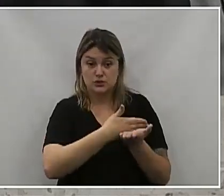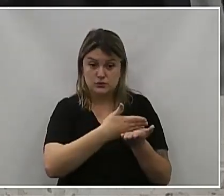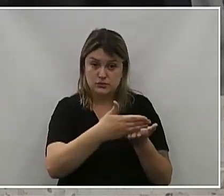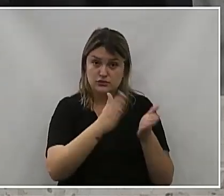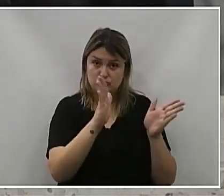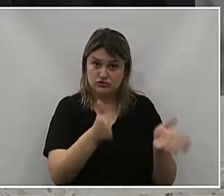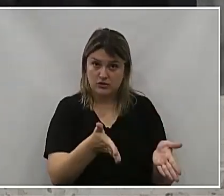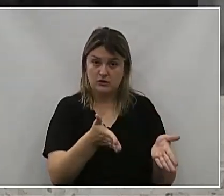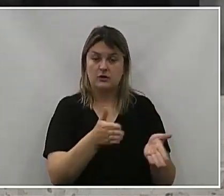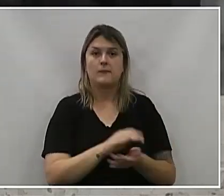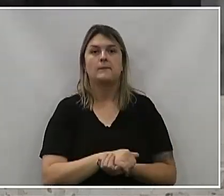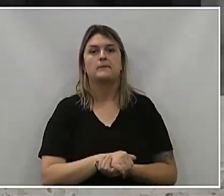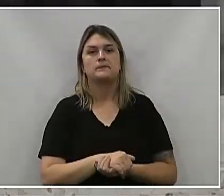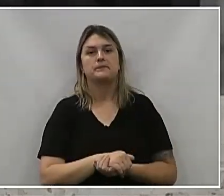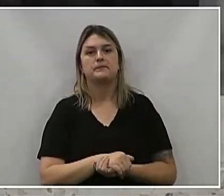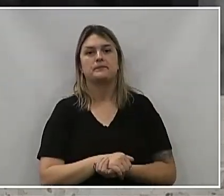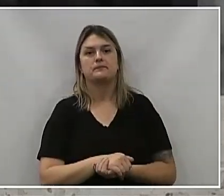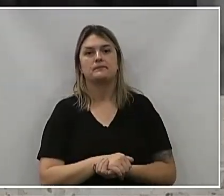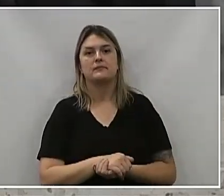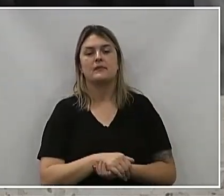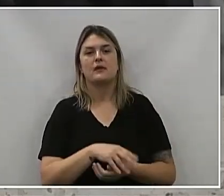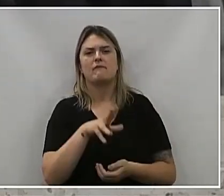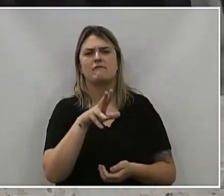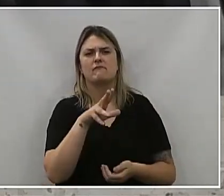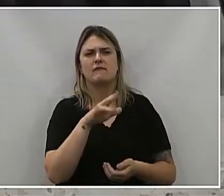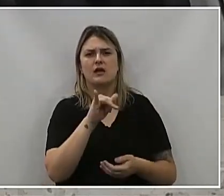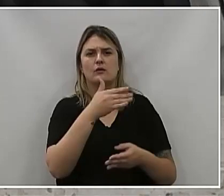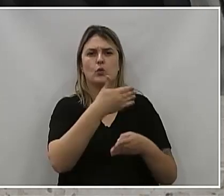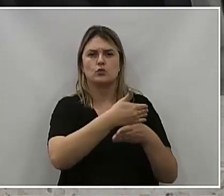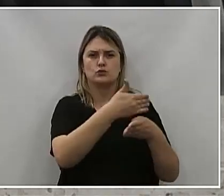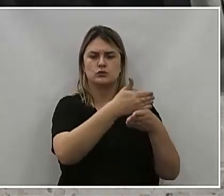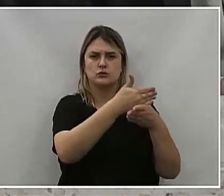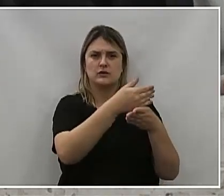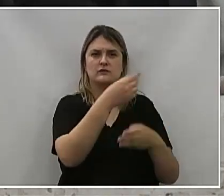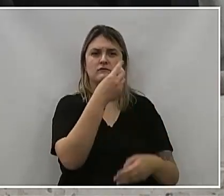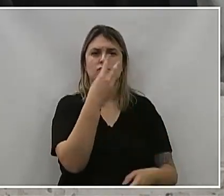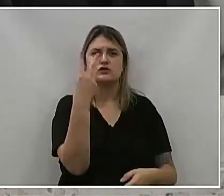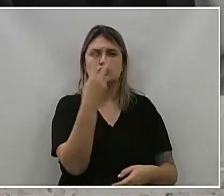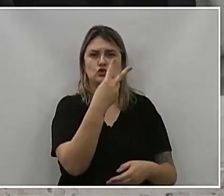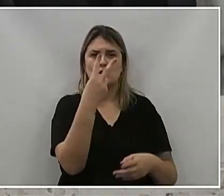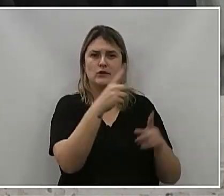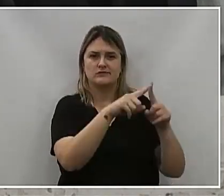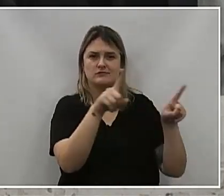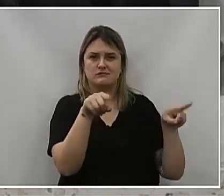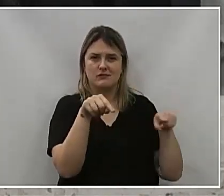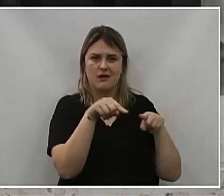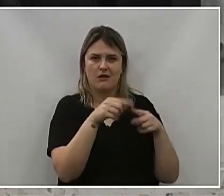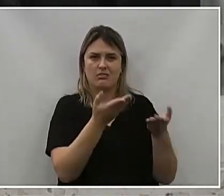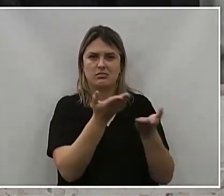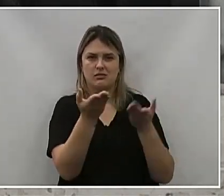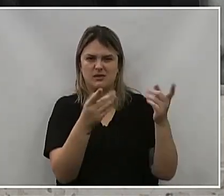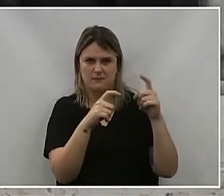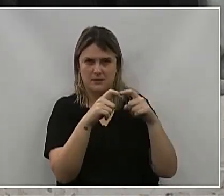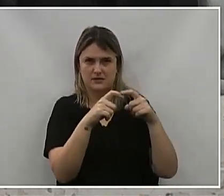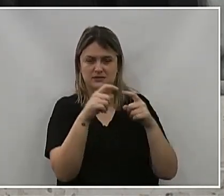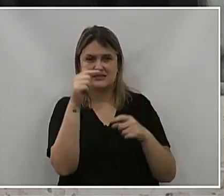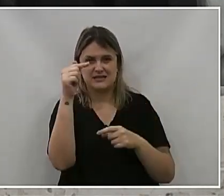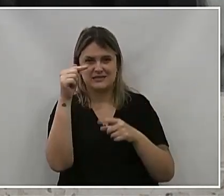iniciou. Está aqui, serão construídos 22 consultórios,